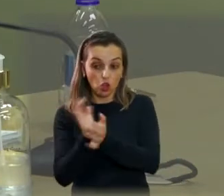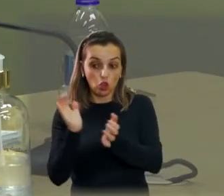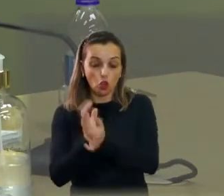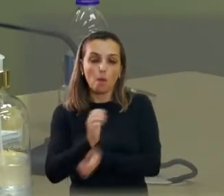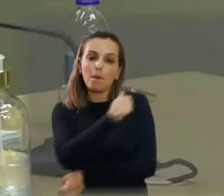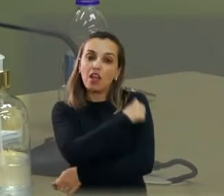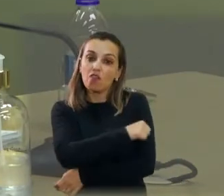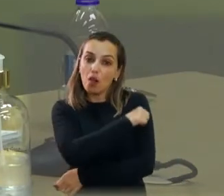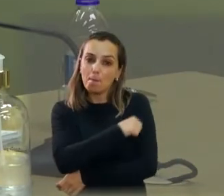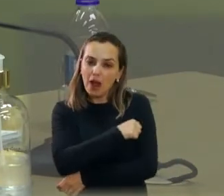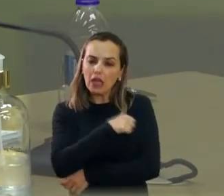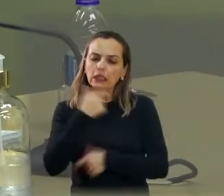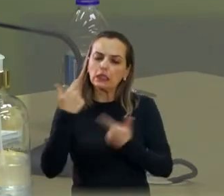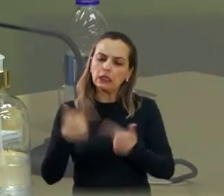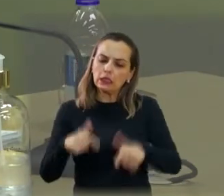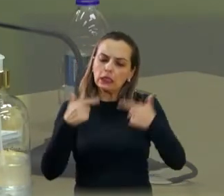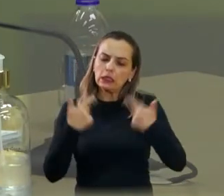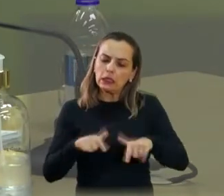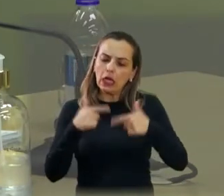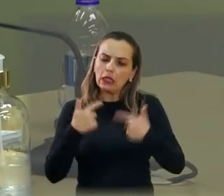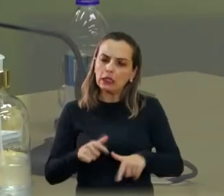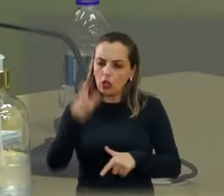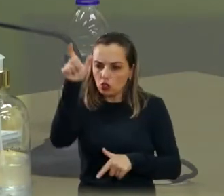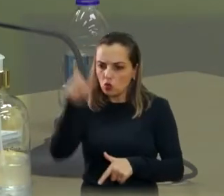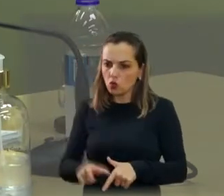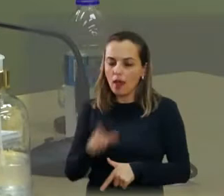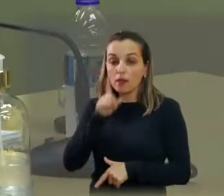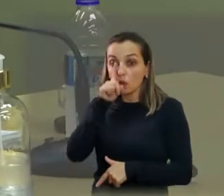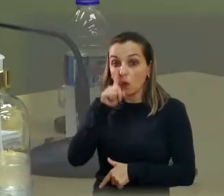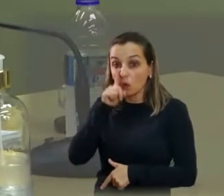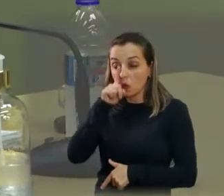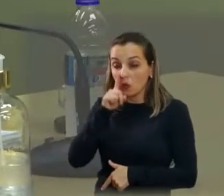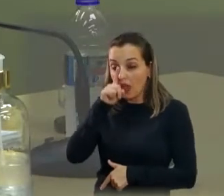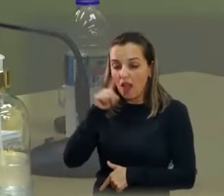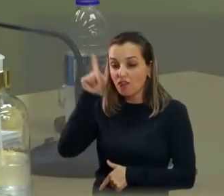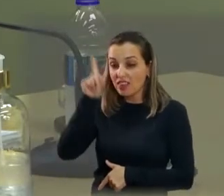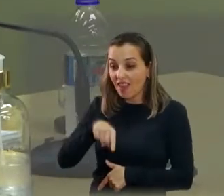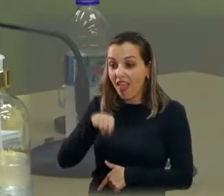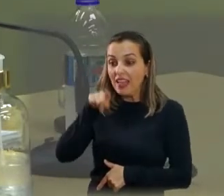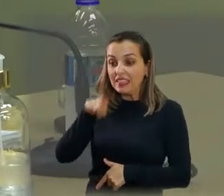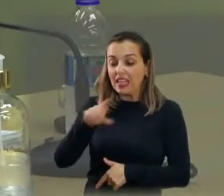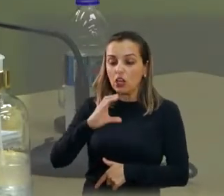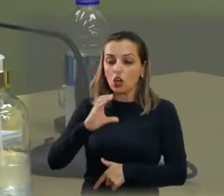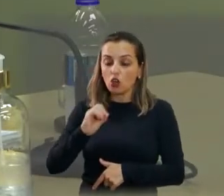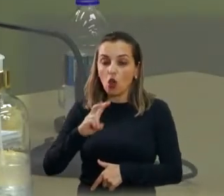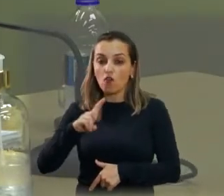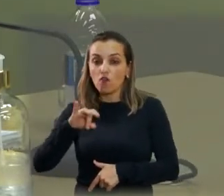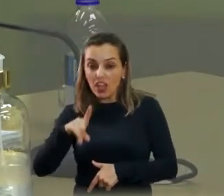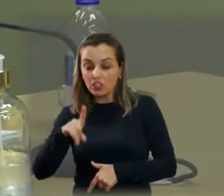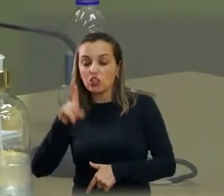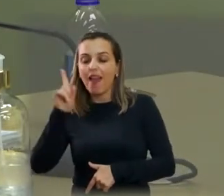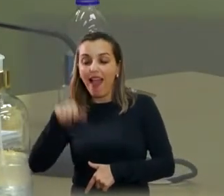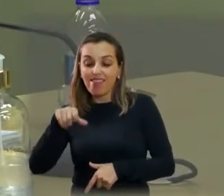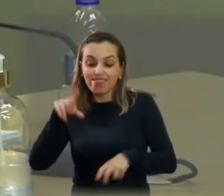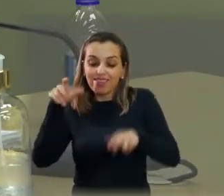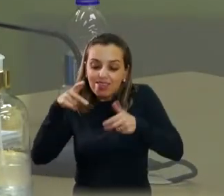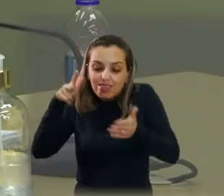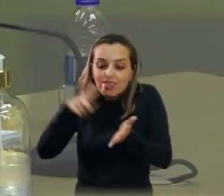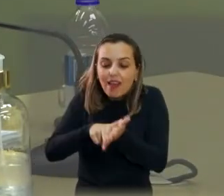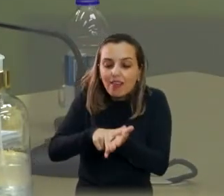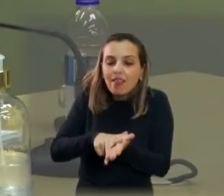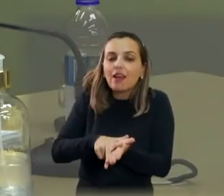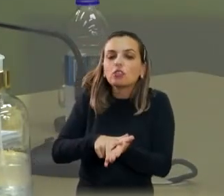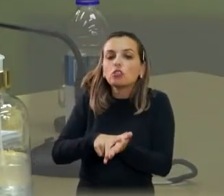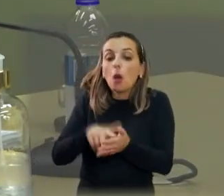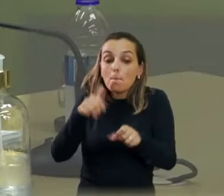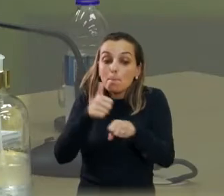enfermagem experiente em trabalhar com um paciente grave, que é o paciente com COVID que está numa UTI, esse